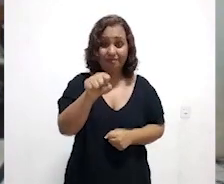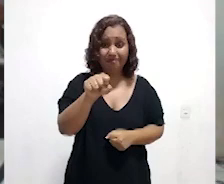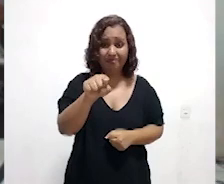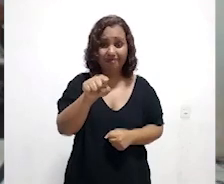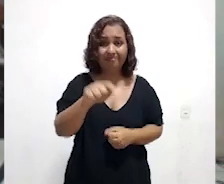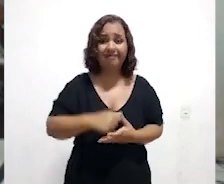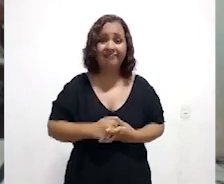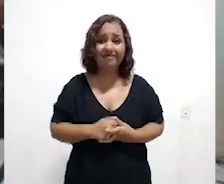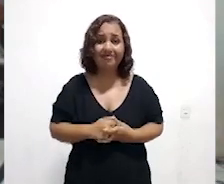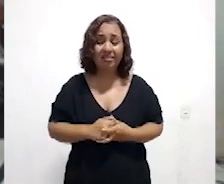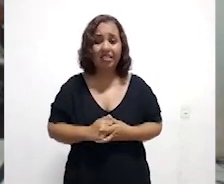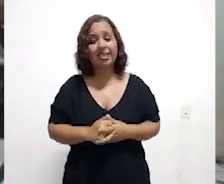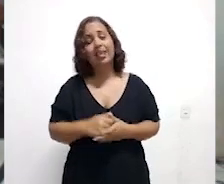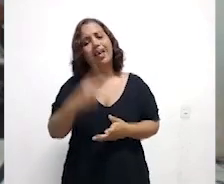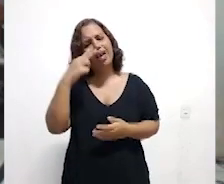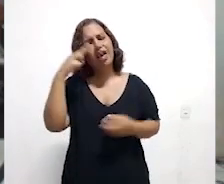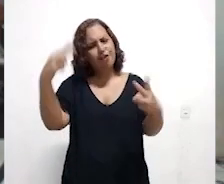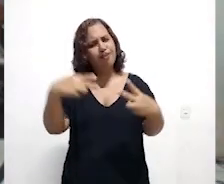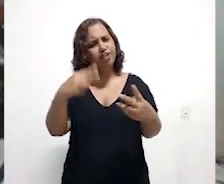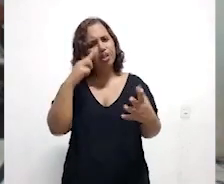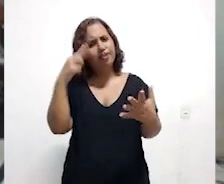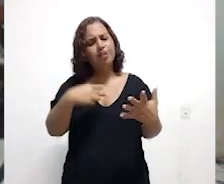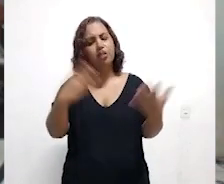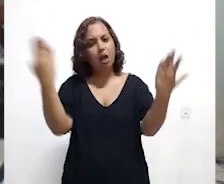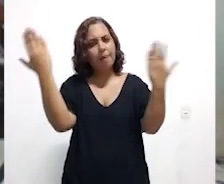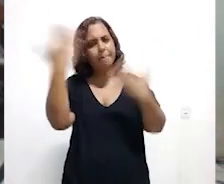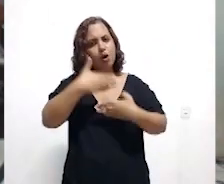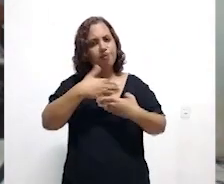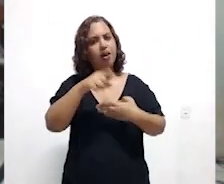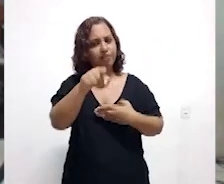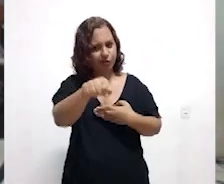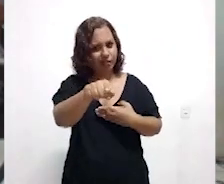E veja, eu vou provar isso.